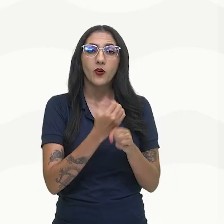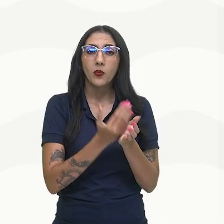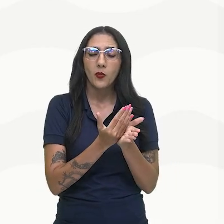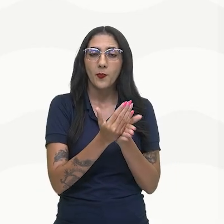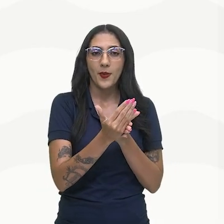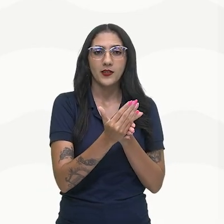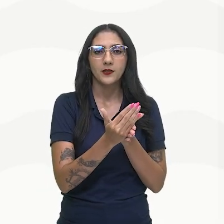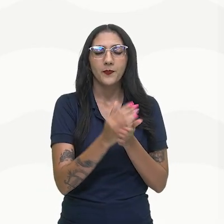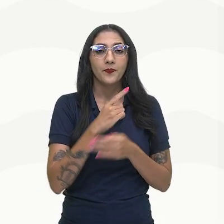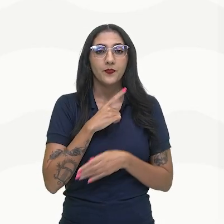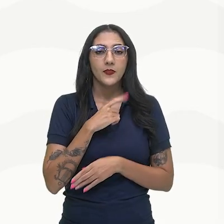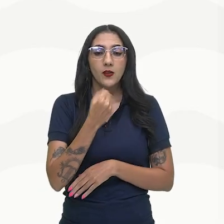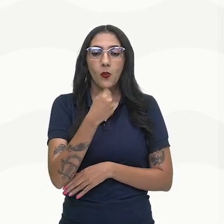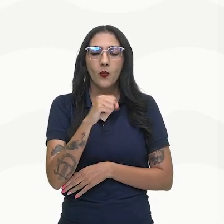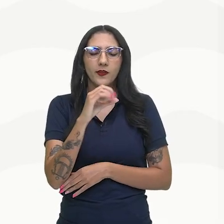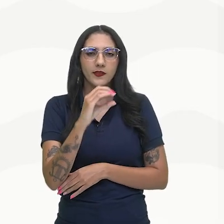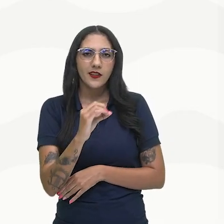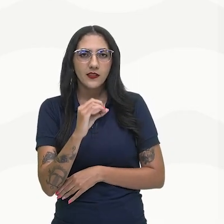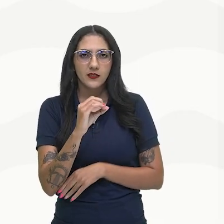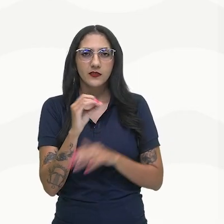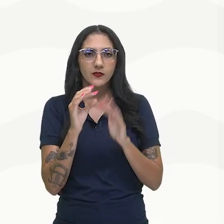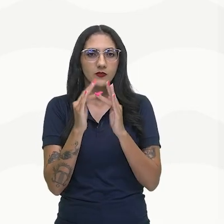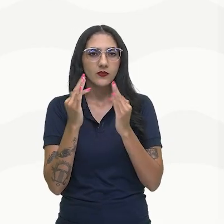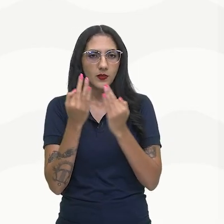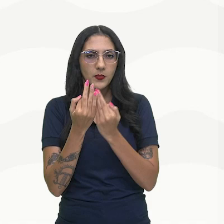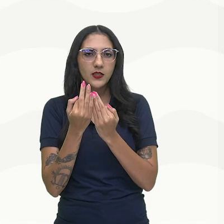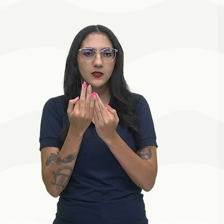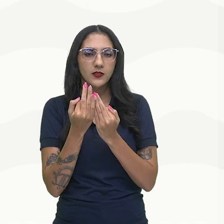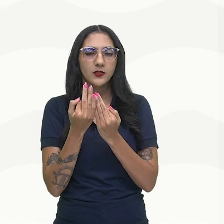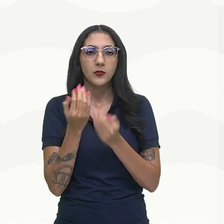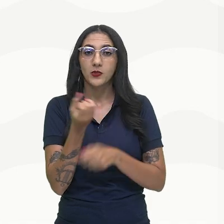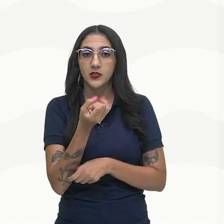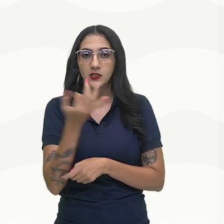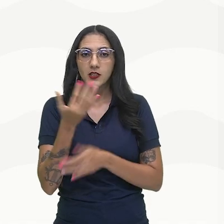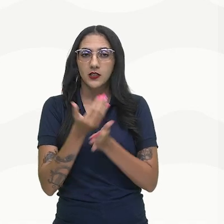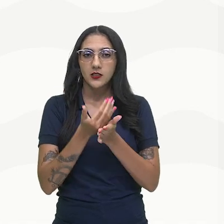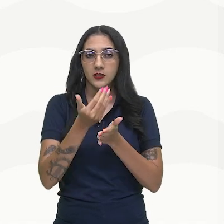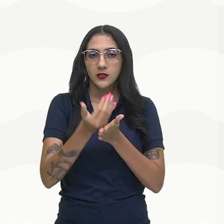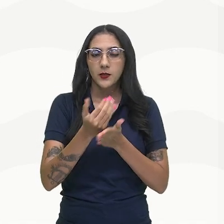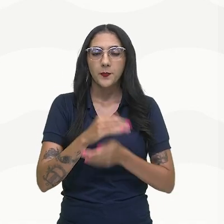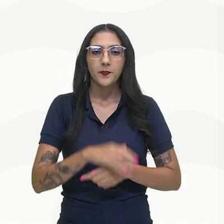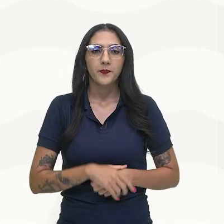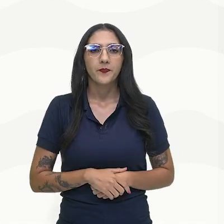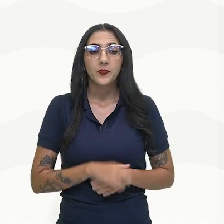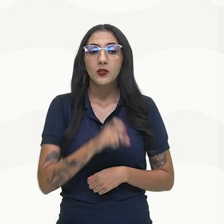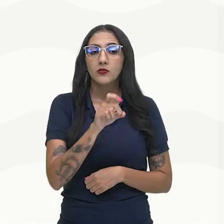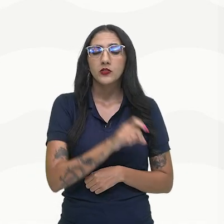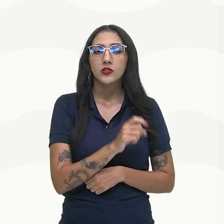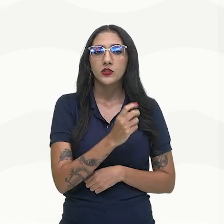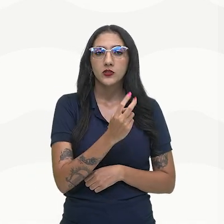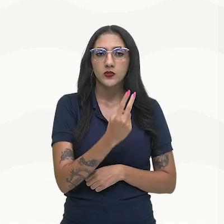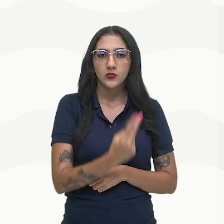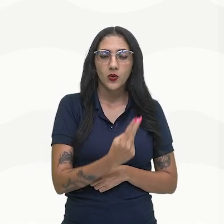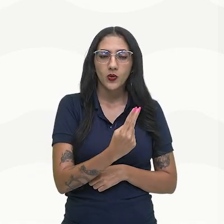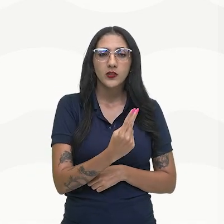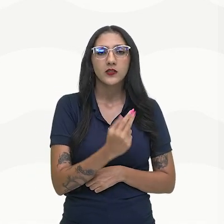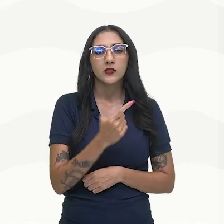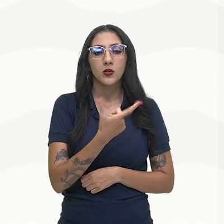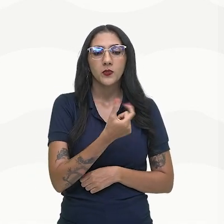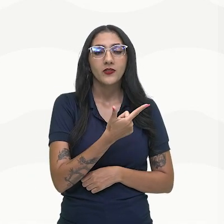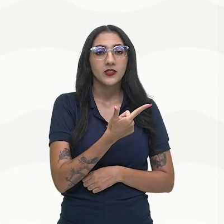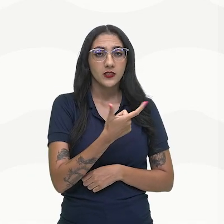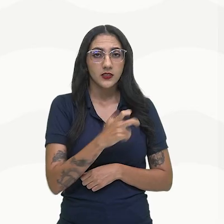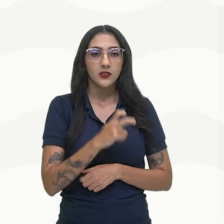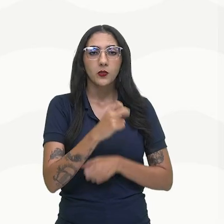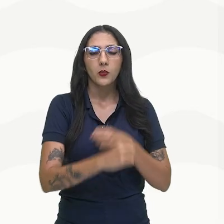80 famílias cooperadas, o nosso y1. E o x2 vai ser 2025, o